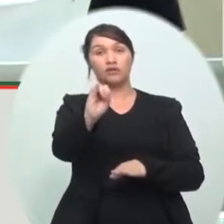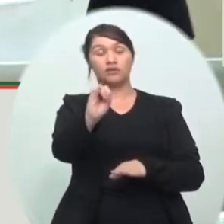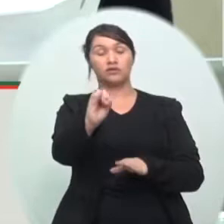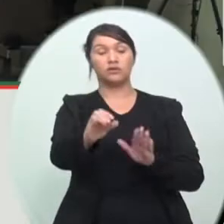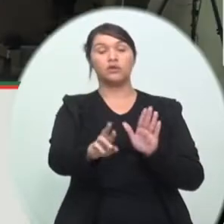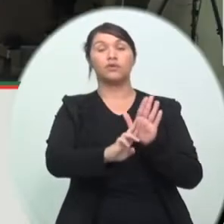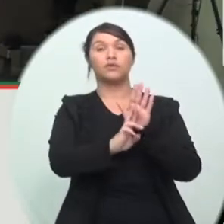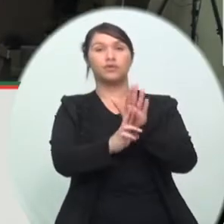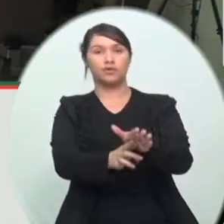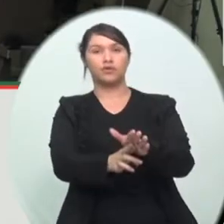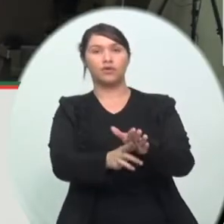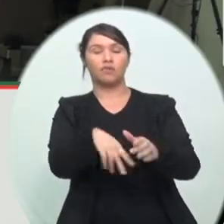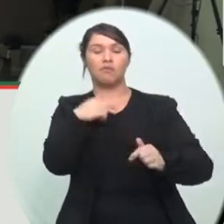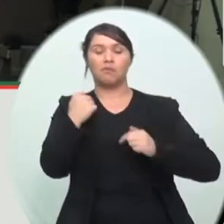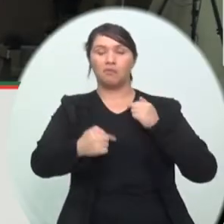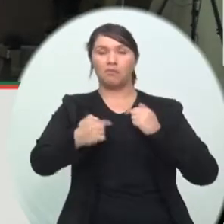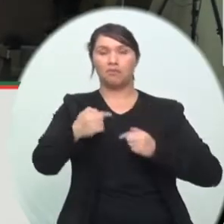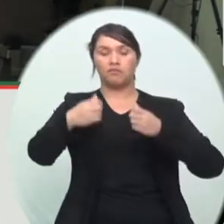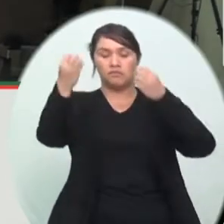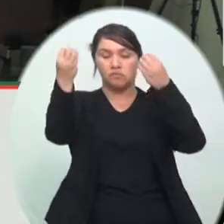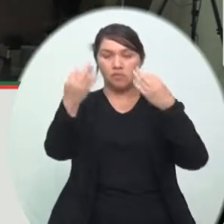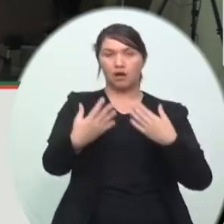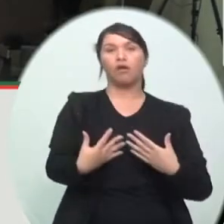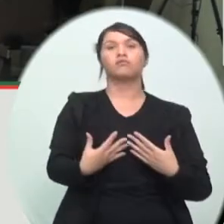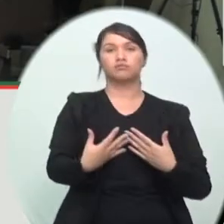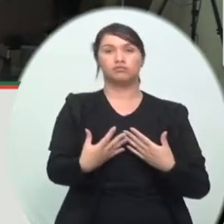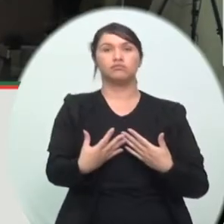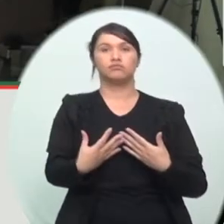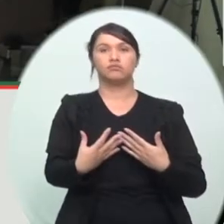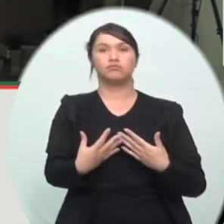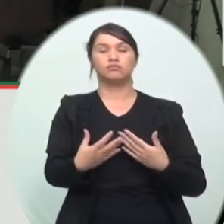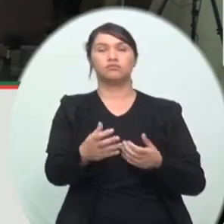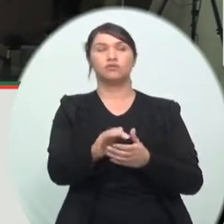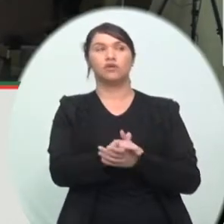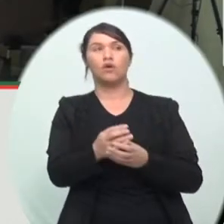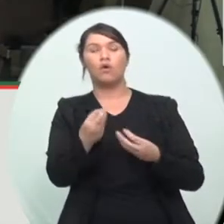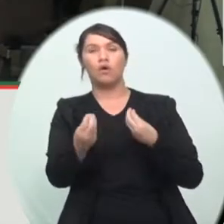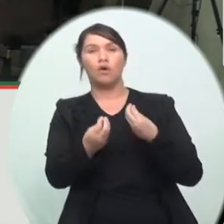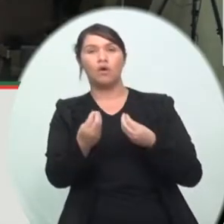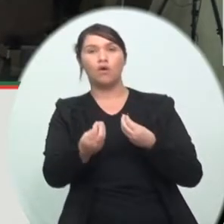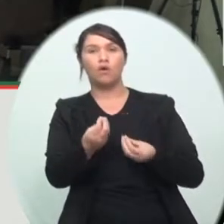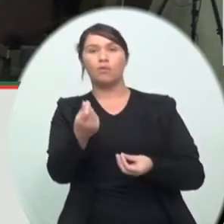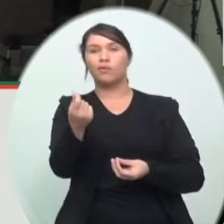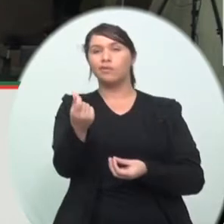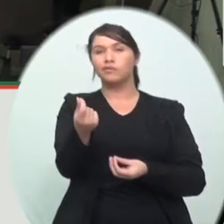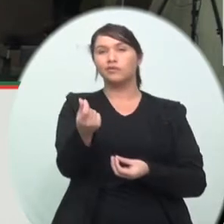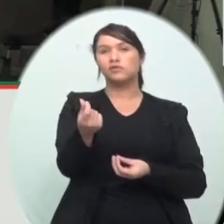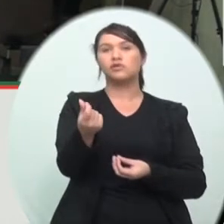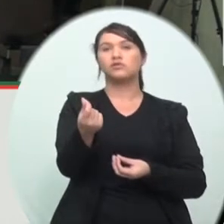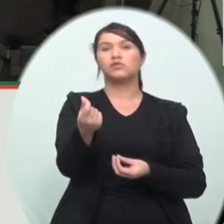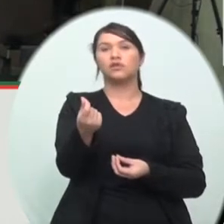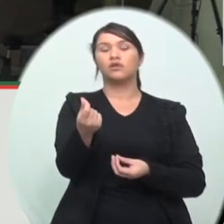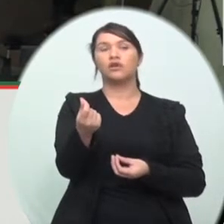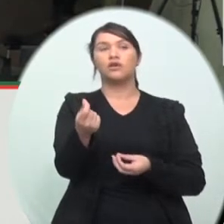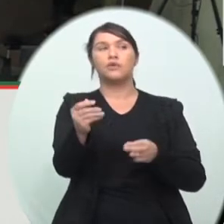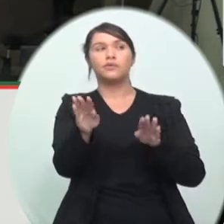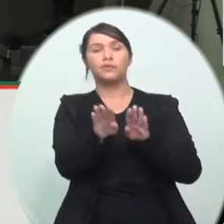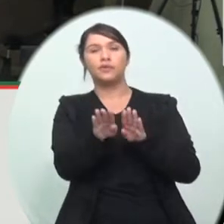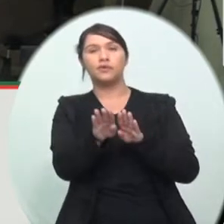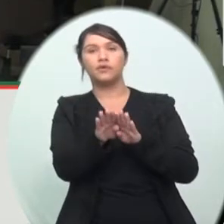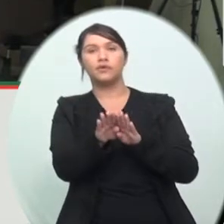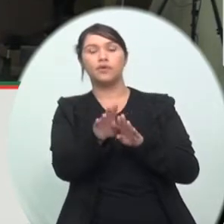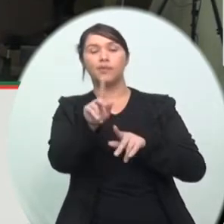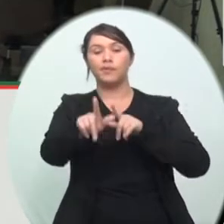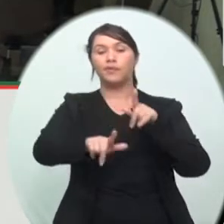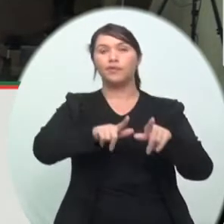de Inovação de Criciúma, que discorrerão acerca da geração de renda e novos empregos e mudança nas relações de emprego.